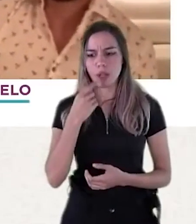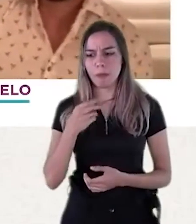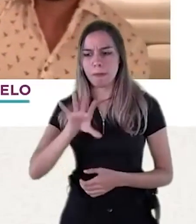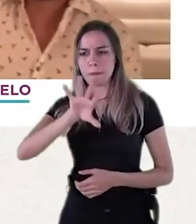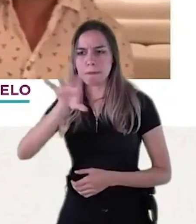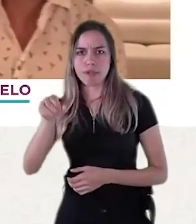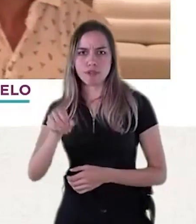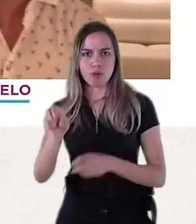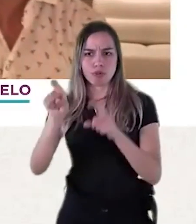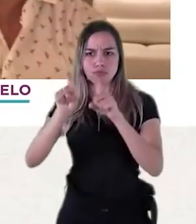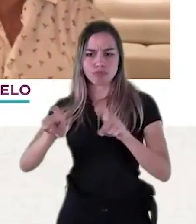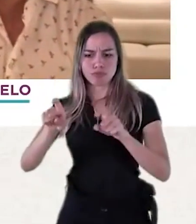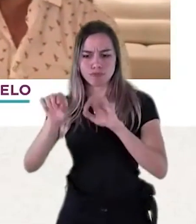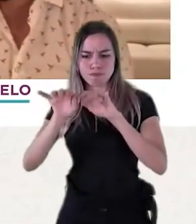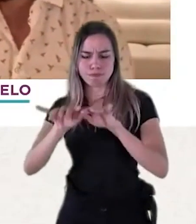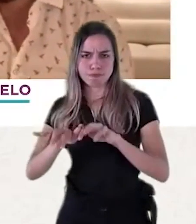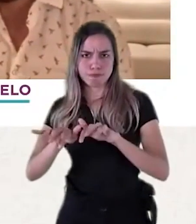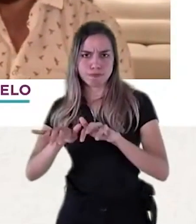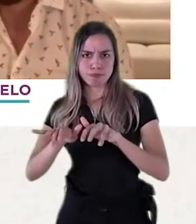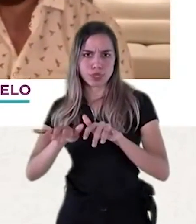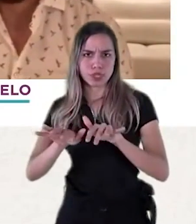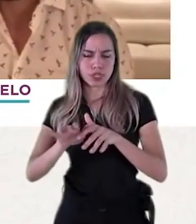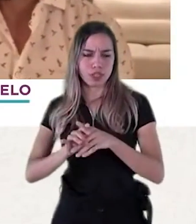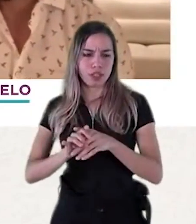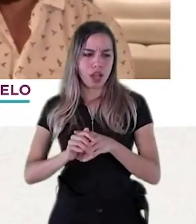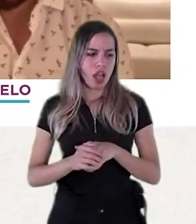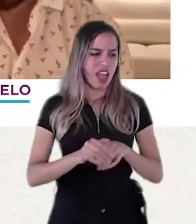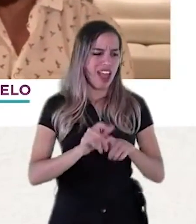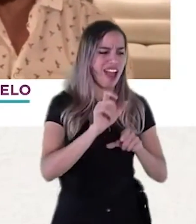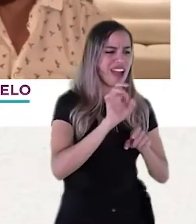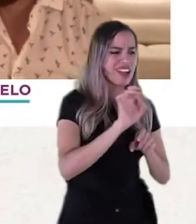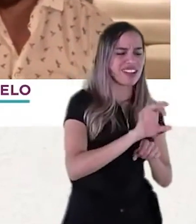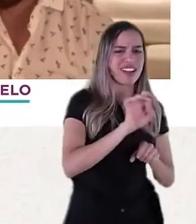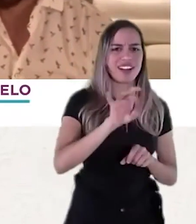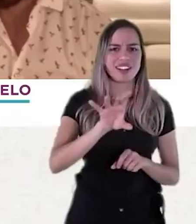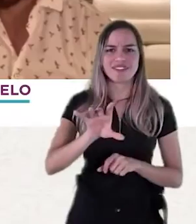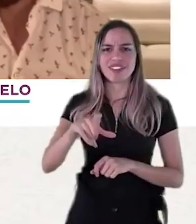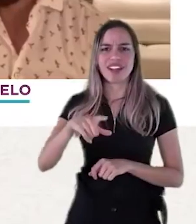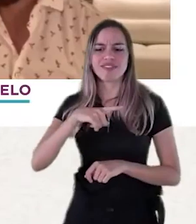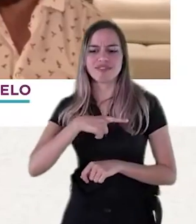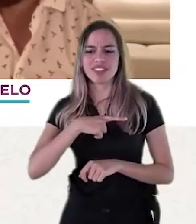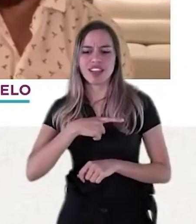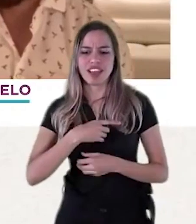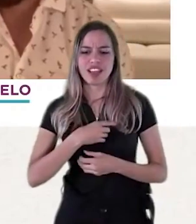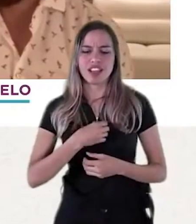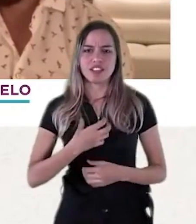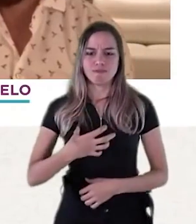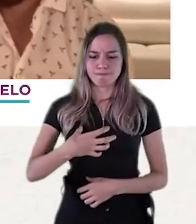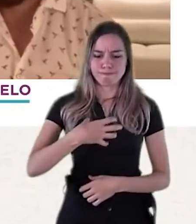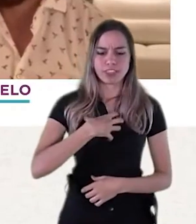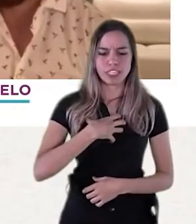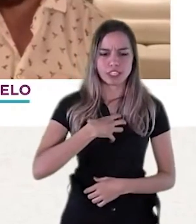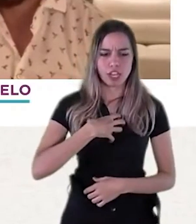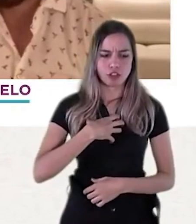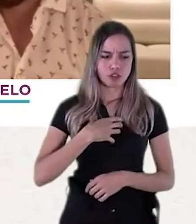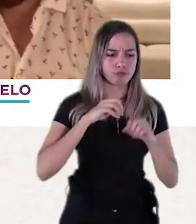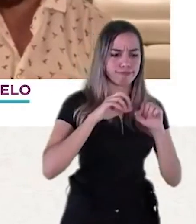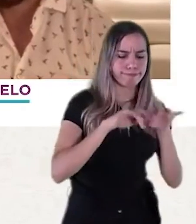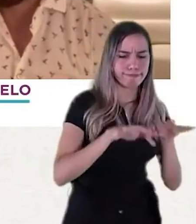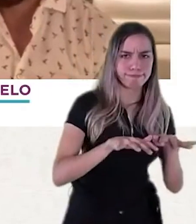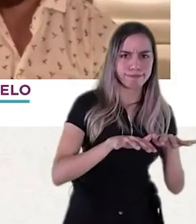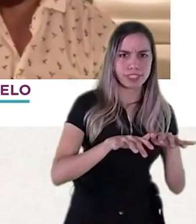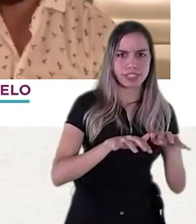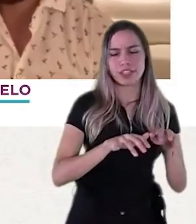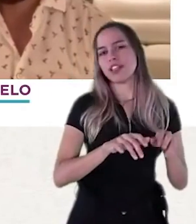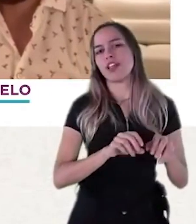tem a sua relação corpórea com a letra, que é esse, como eu